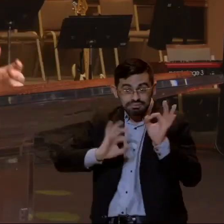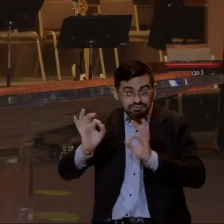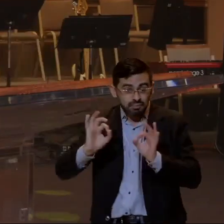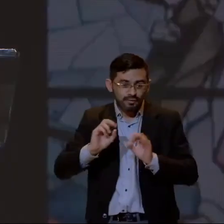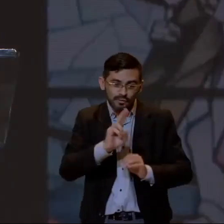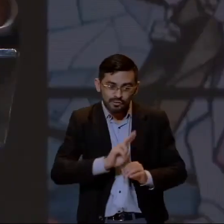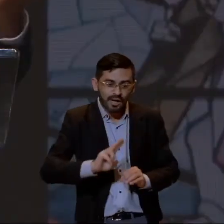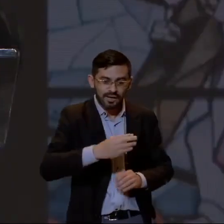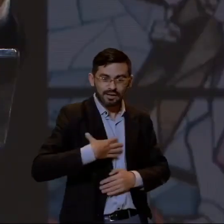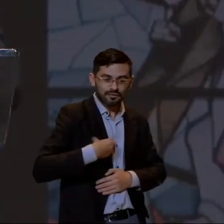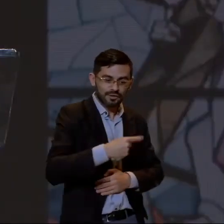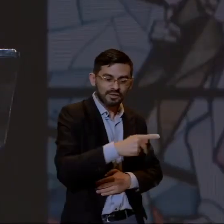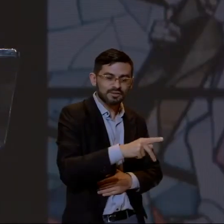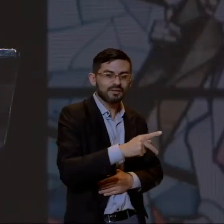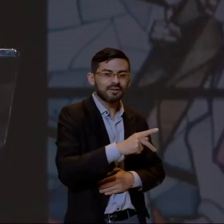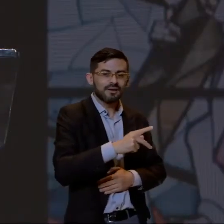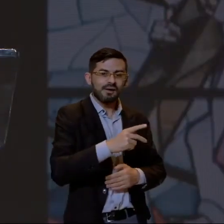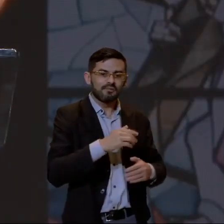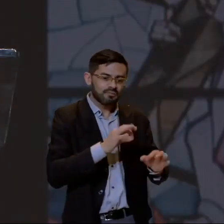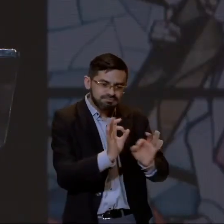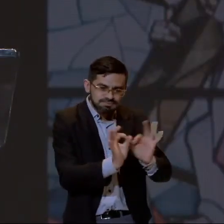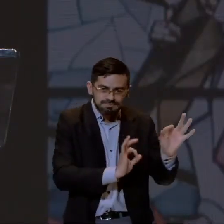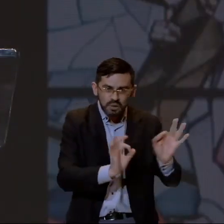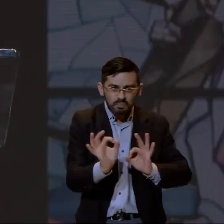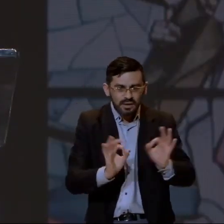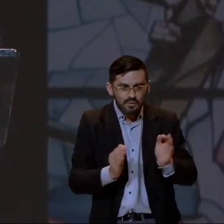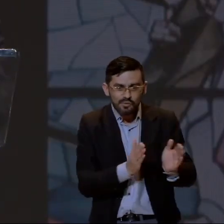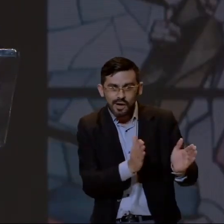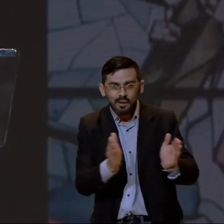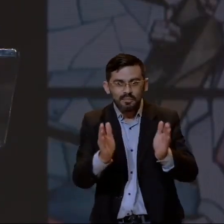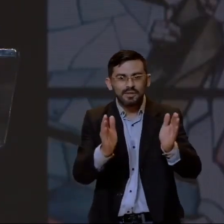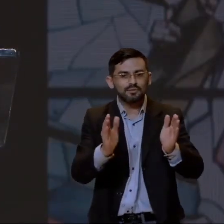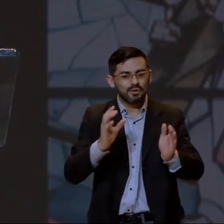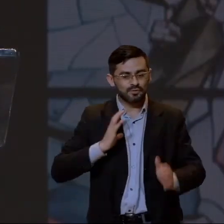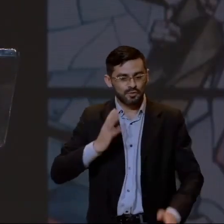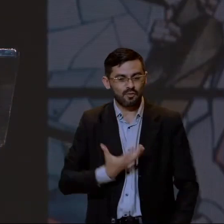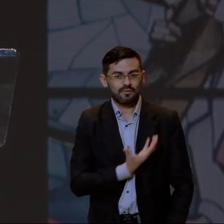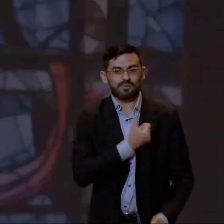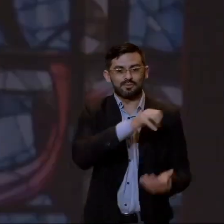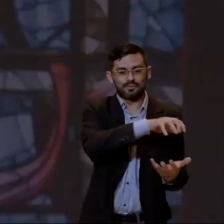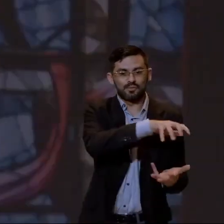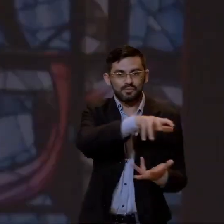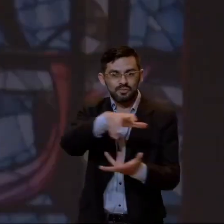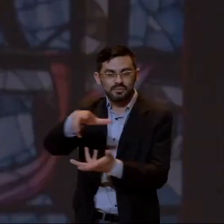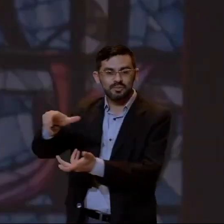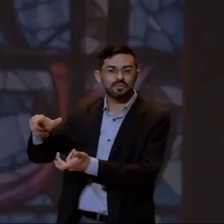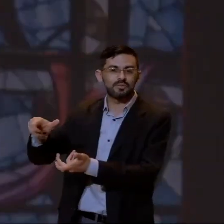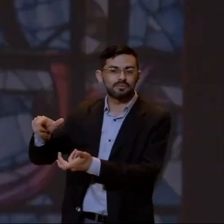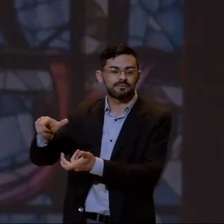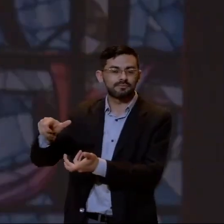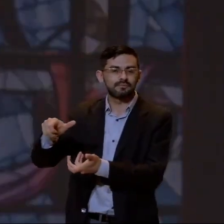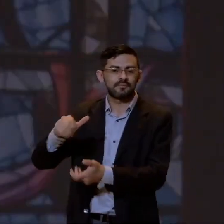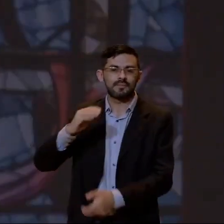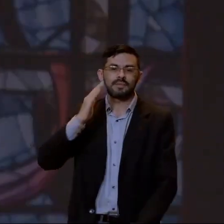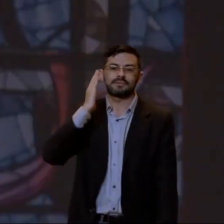caminho do servo do Senhor, o caminho do Filho de Deus, do Salvador do mundo.